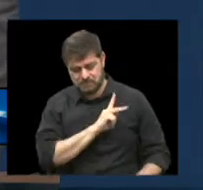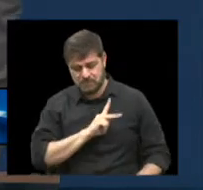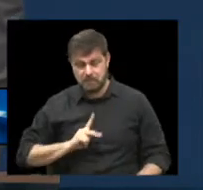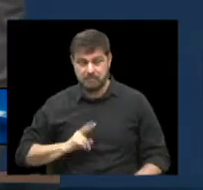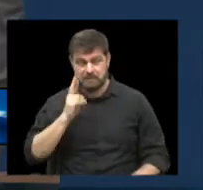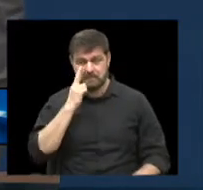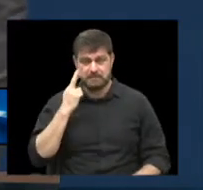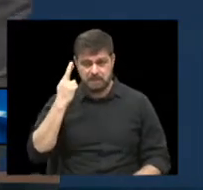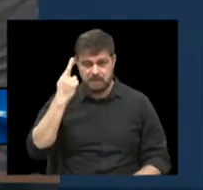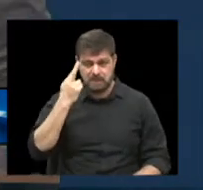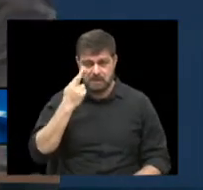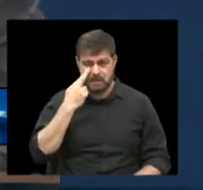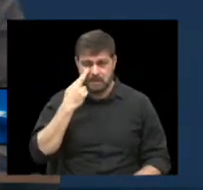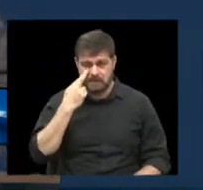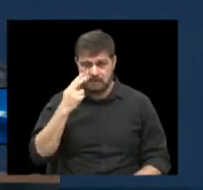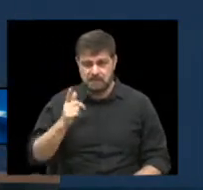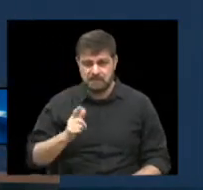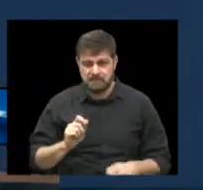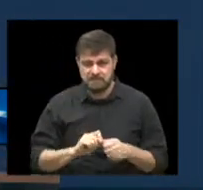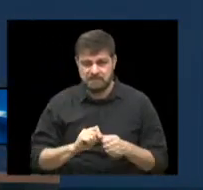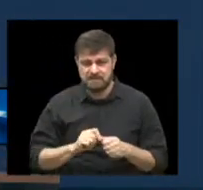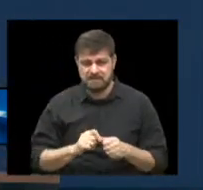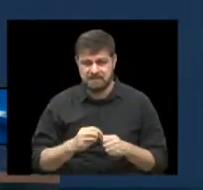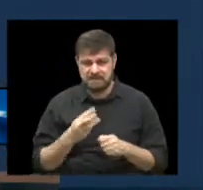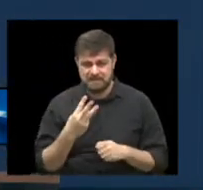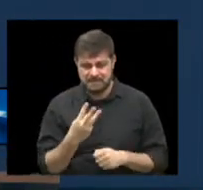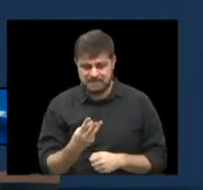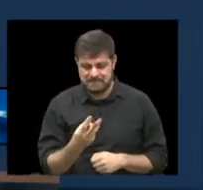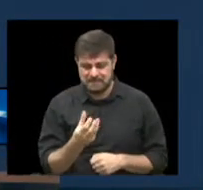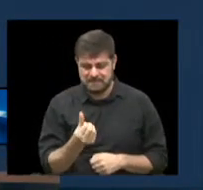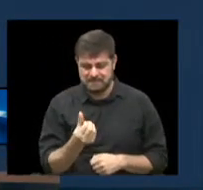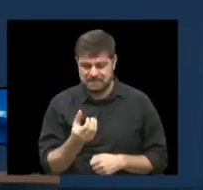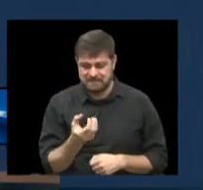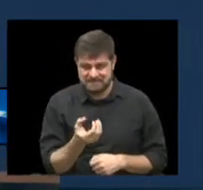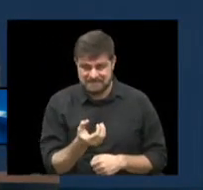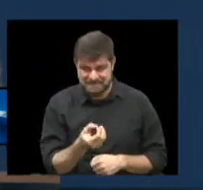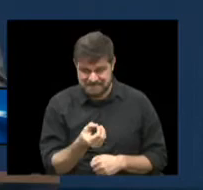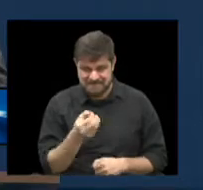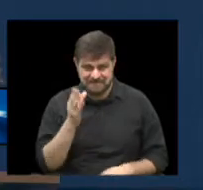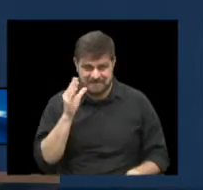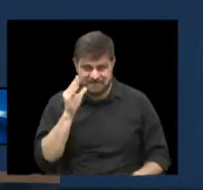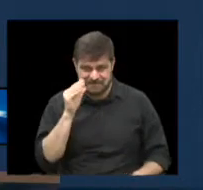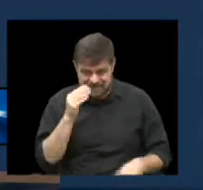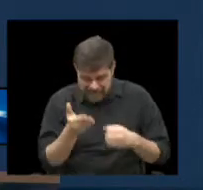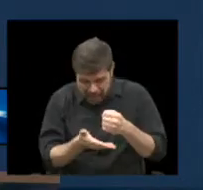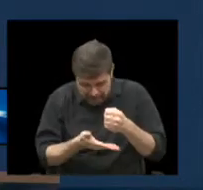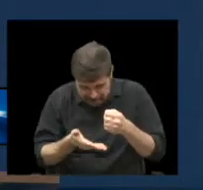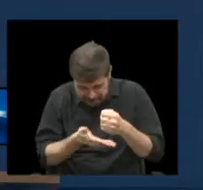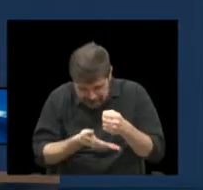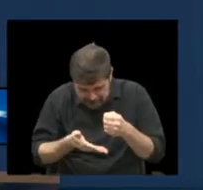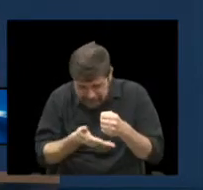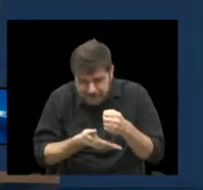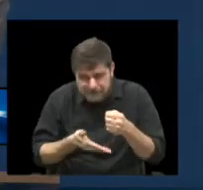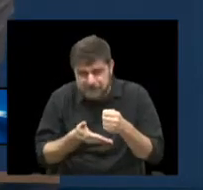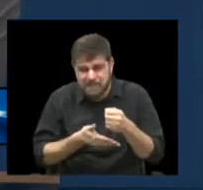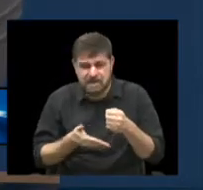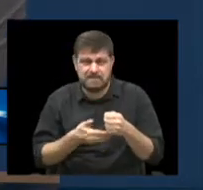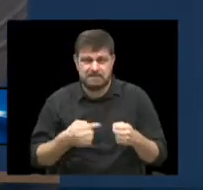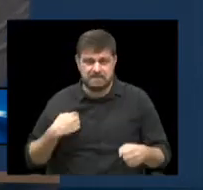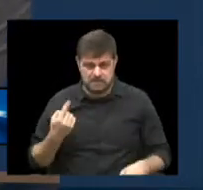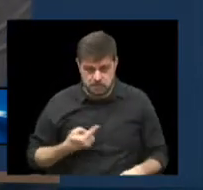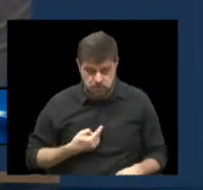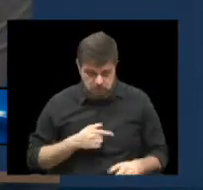aqui optou por apenas 360 cargos, vereador Nelson, que era o mínimo, o vereador Santini, que a gente